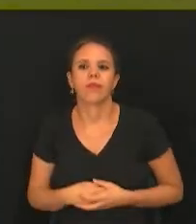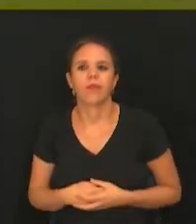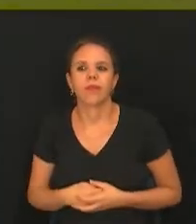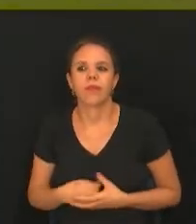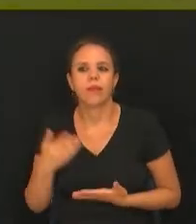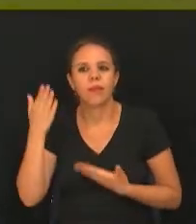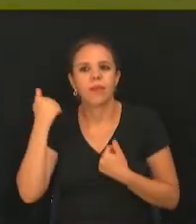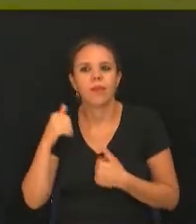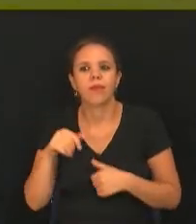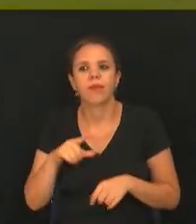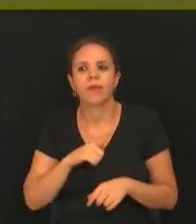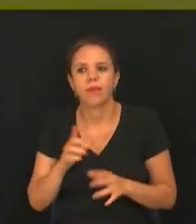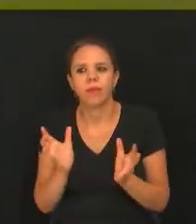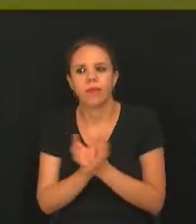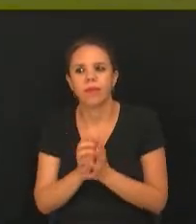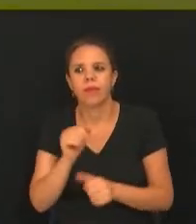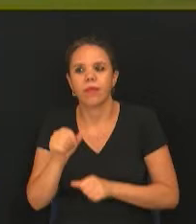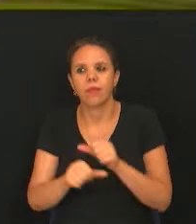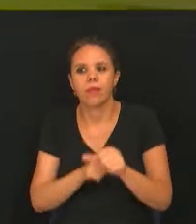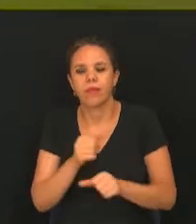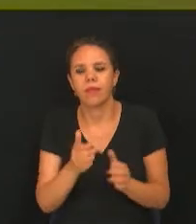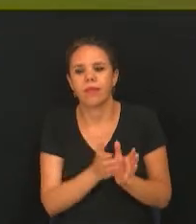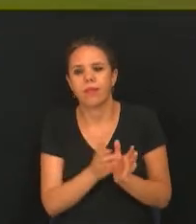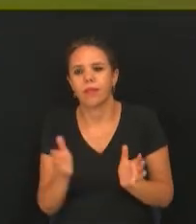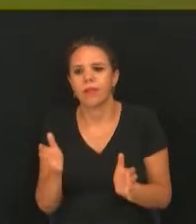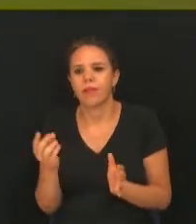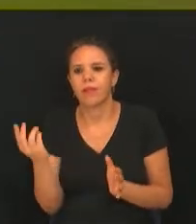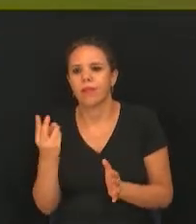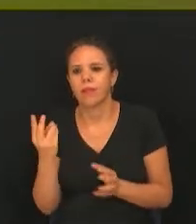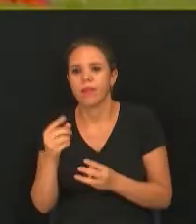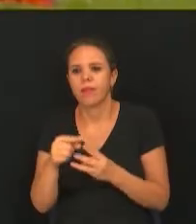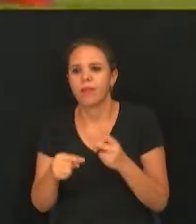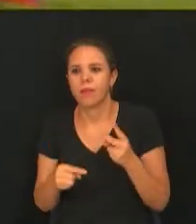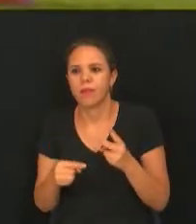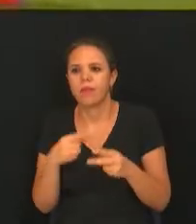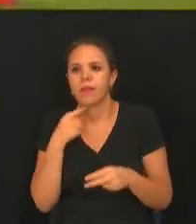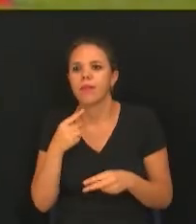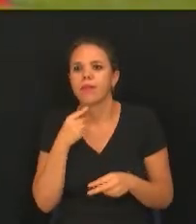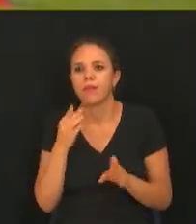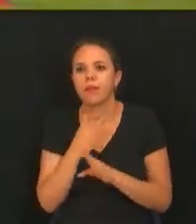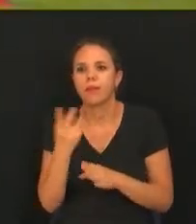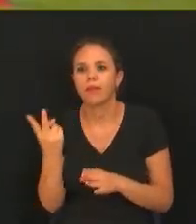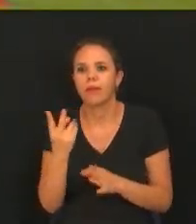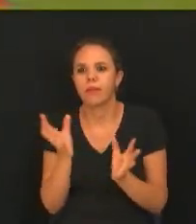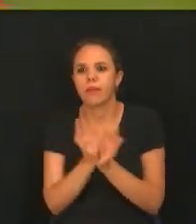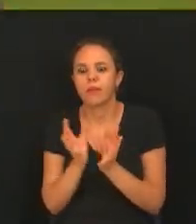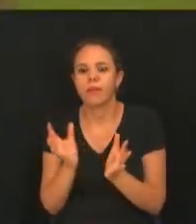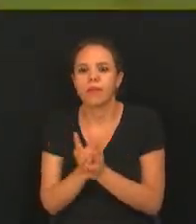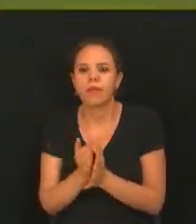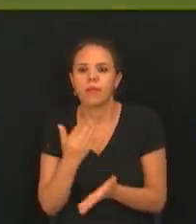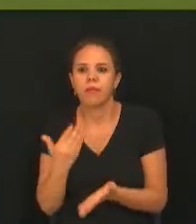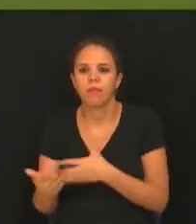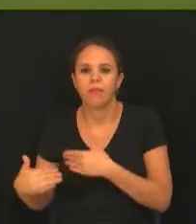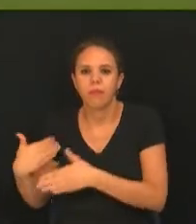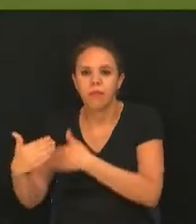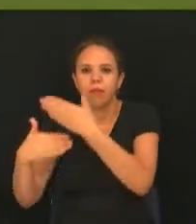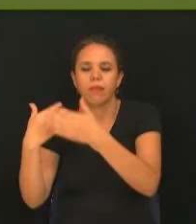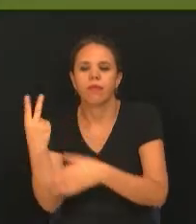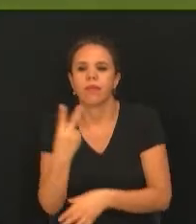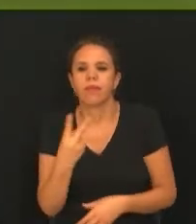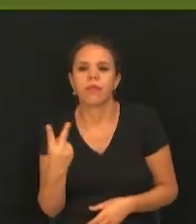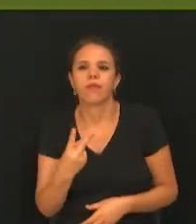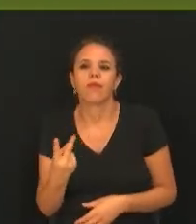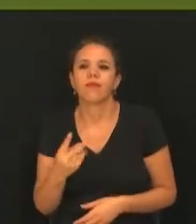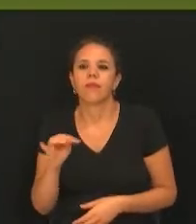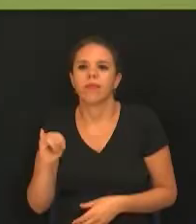Dedé ainda está em transição, enquanto Niltinho e Moisés Ribeiro são dúvidas. Os dois times vêm de derrotas. O Guarani perdeu em Itu